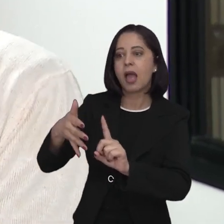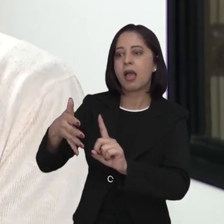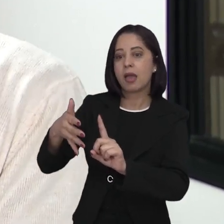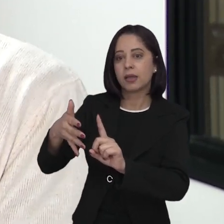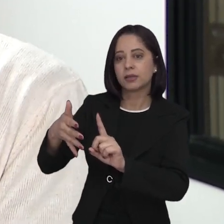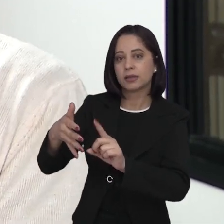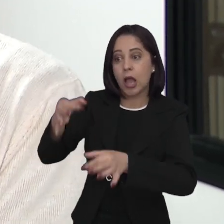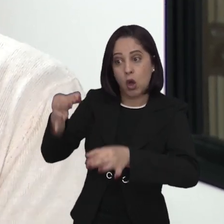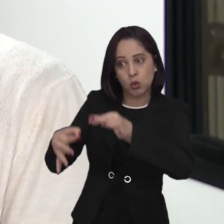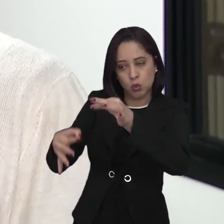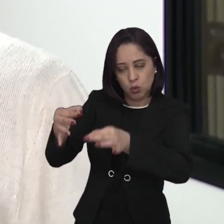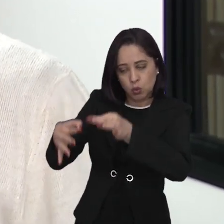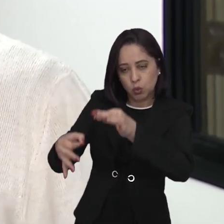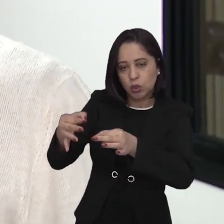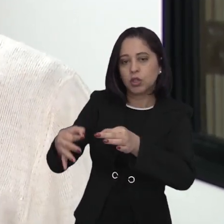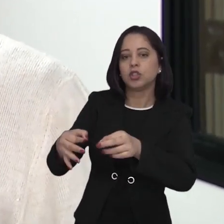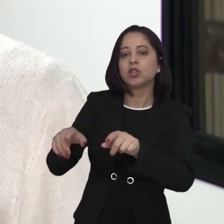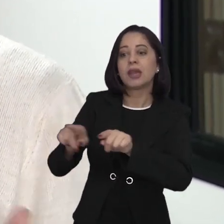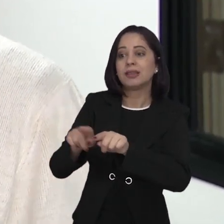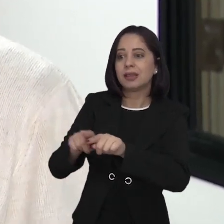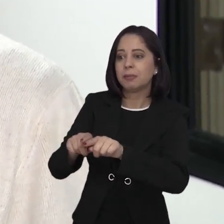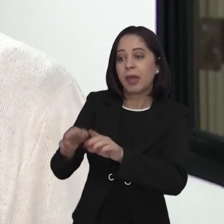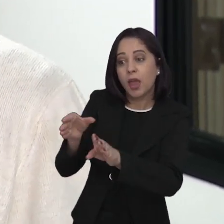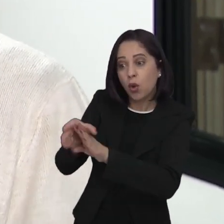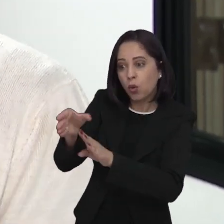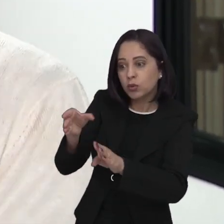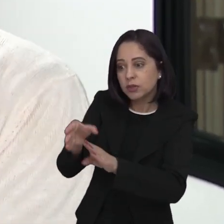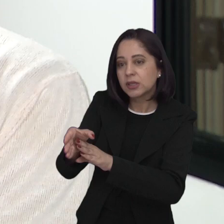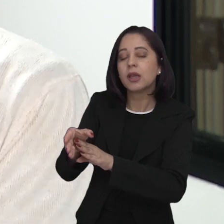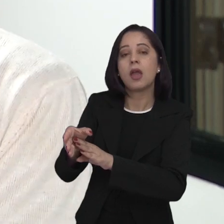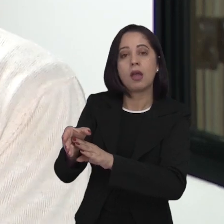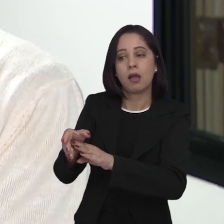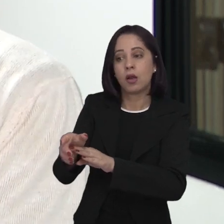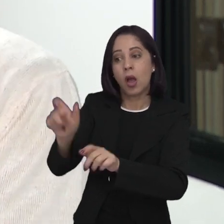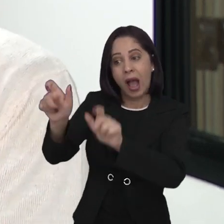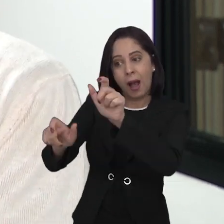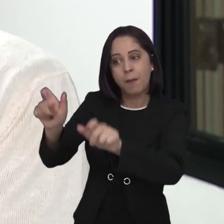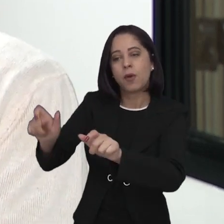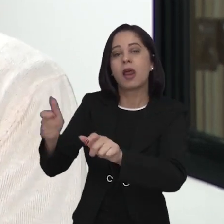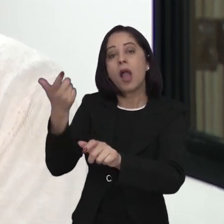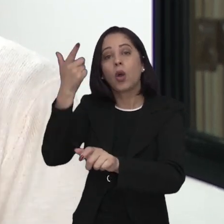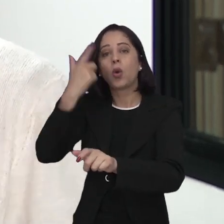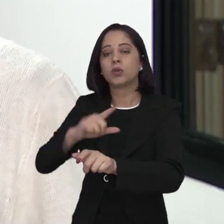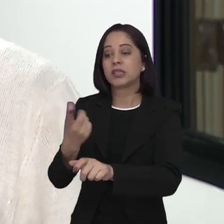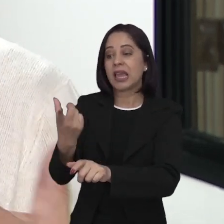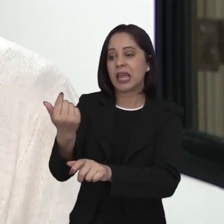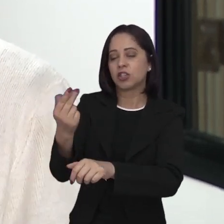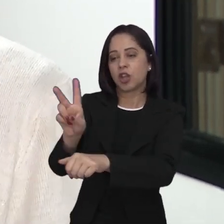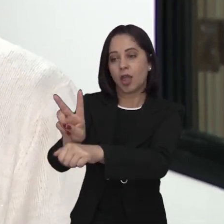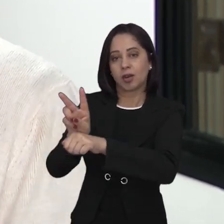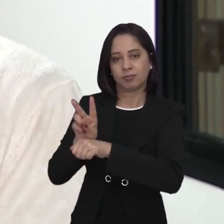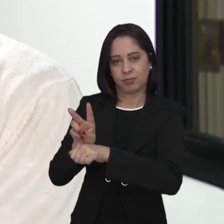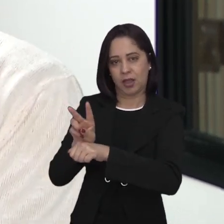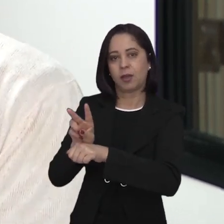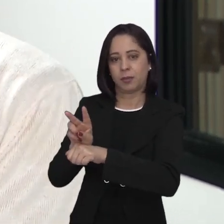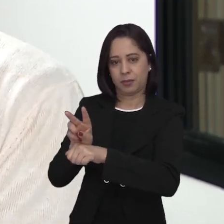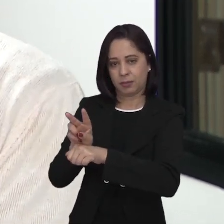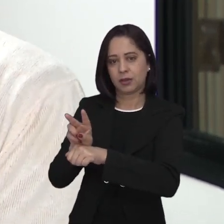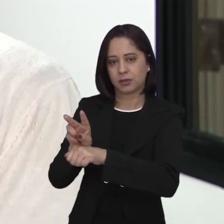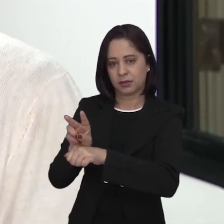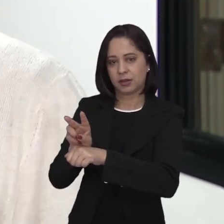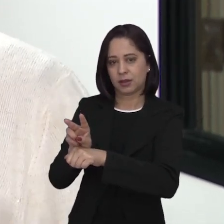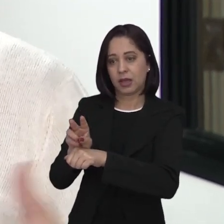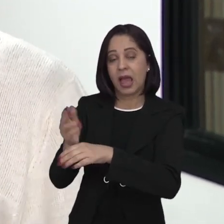e, principalmente, orientação para que elas obtenham a linha de crédito para que possam movimentar, né,